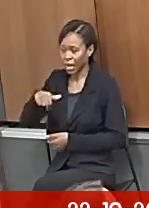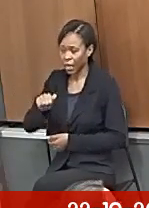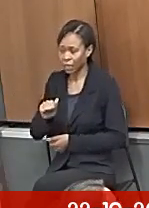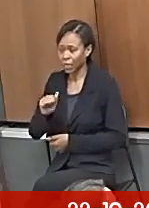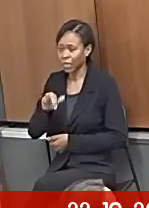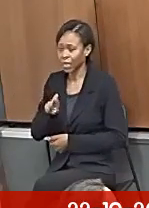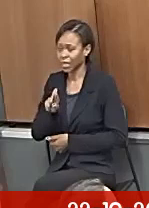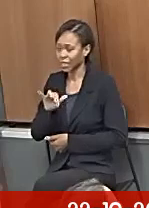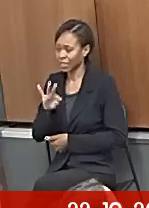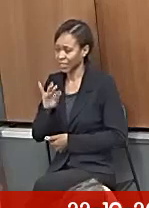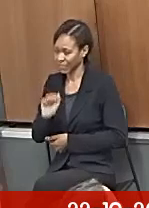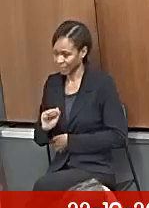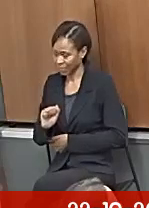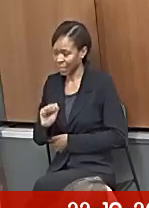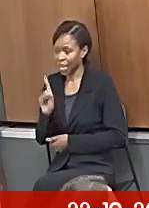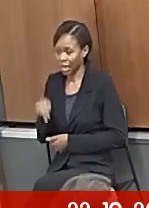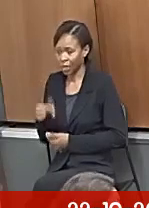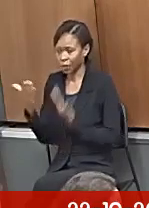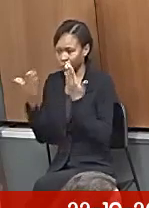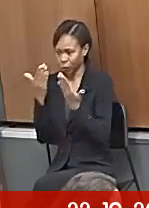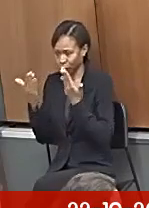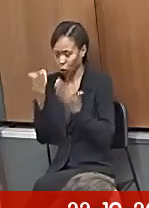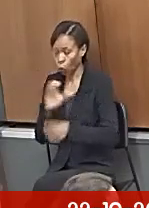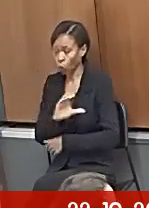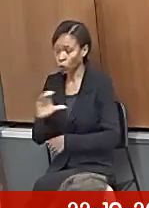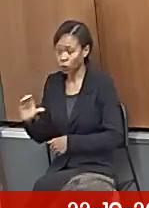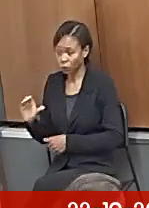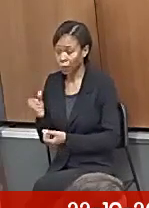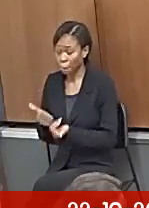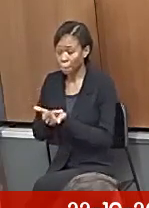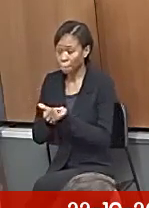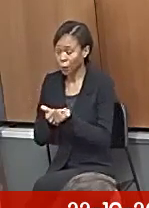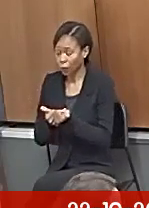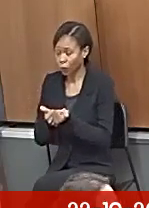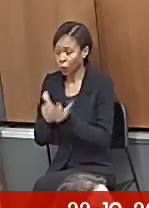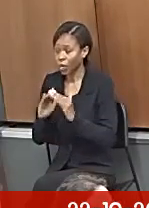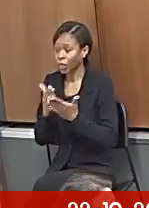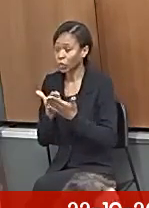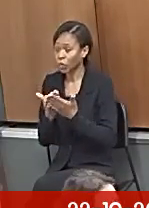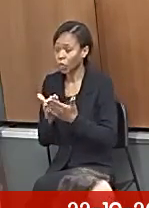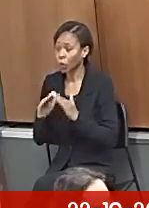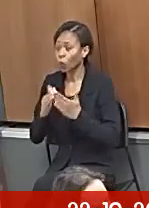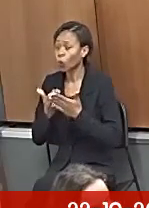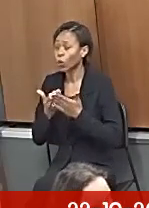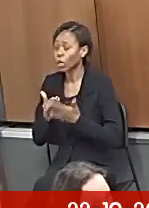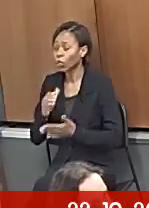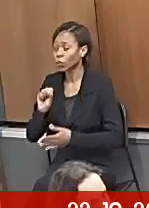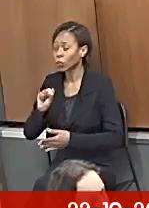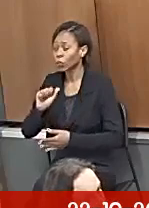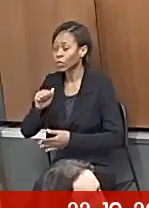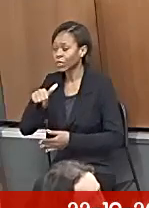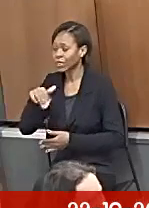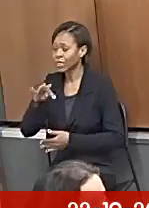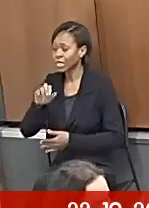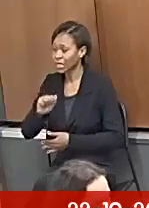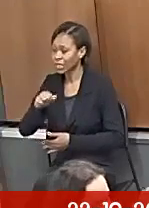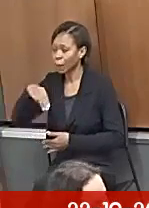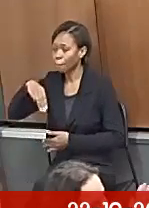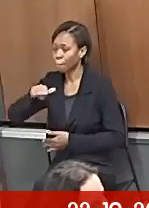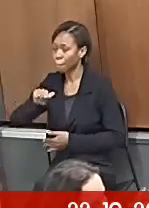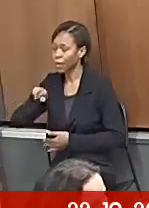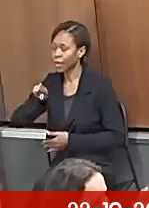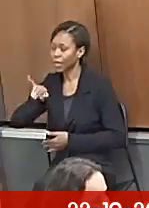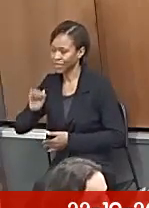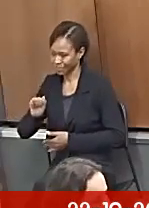que é psicóloga e coordenadora de apoio escolar do Colégio Santa Maria. Então, está presente. Uma salva de palmas para o Colégio Santa Maria,